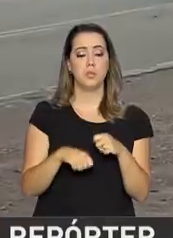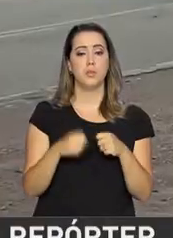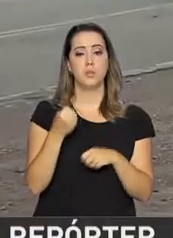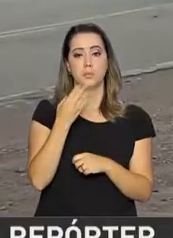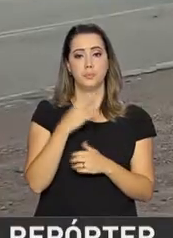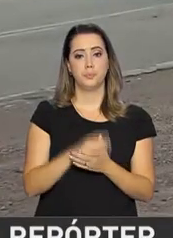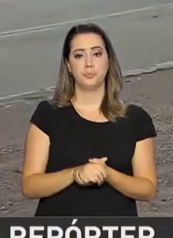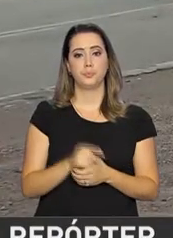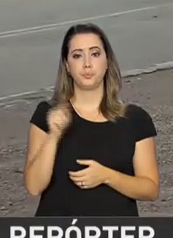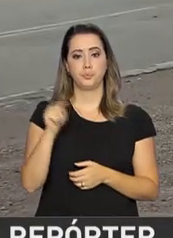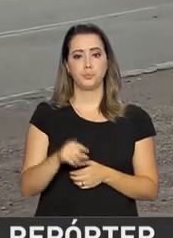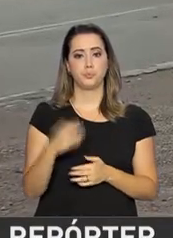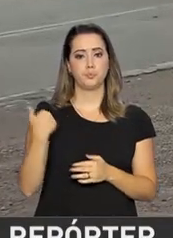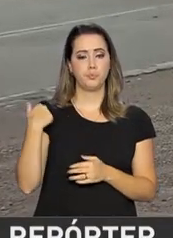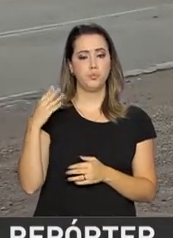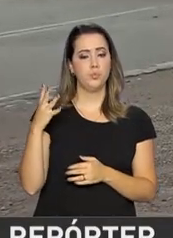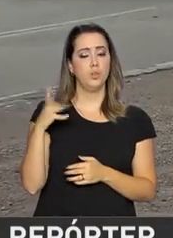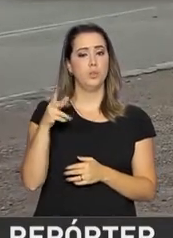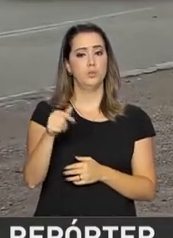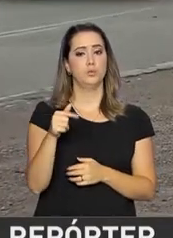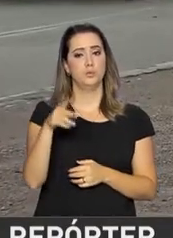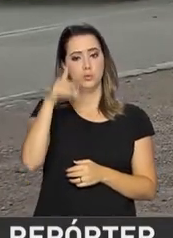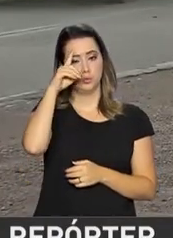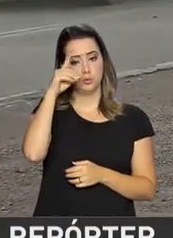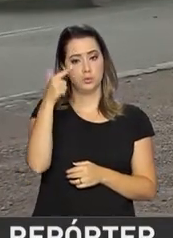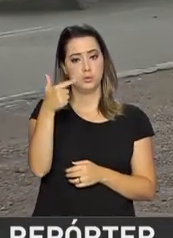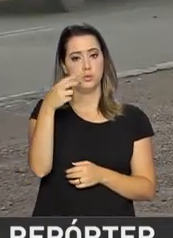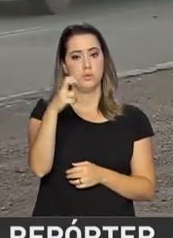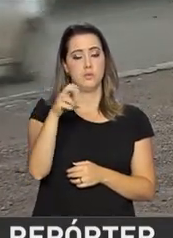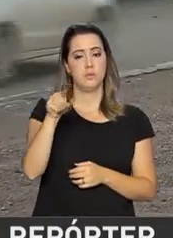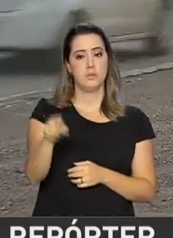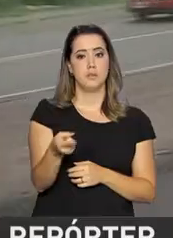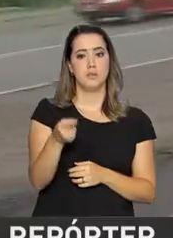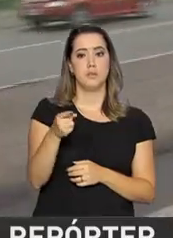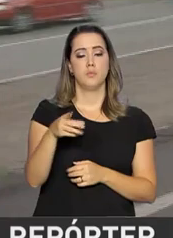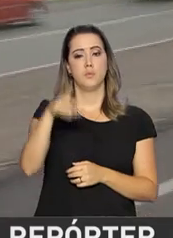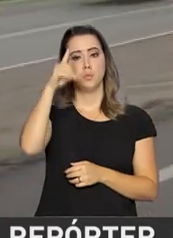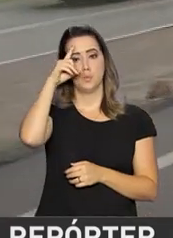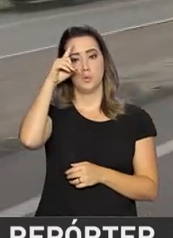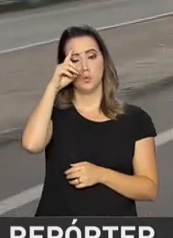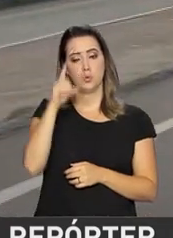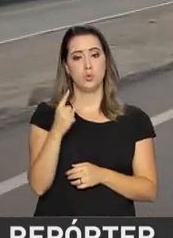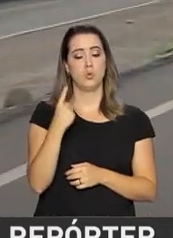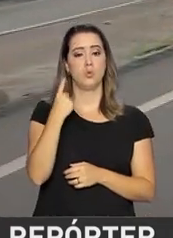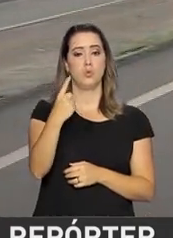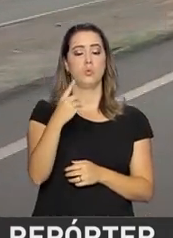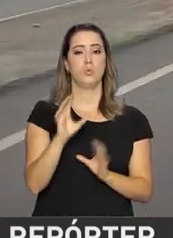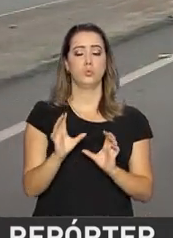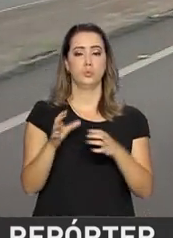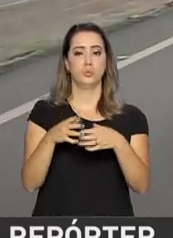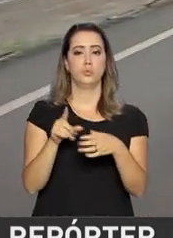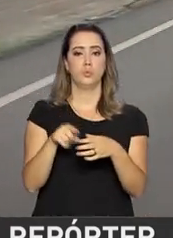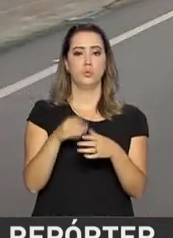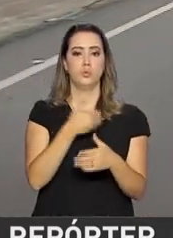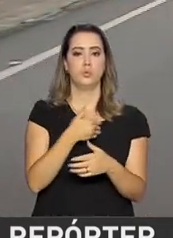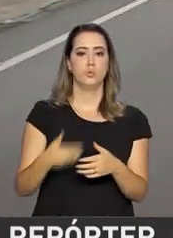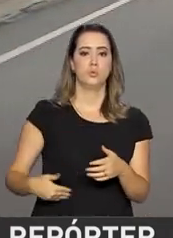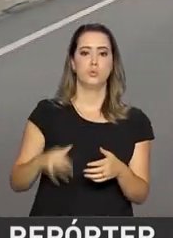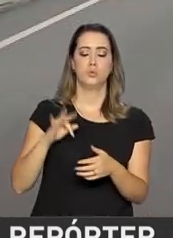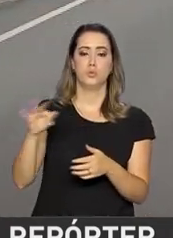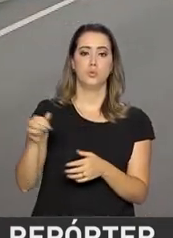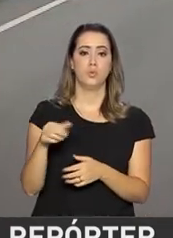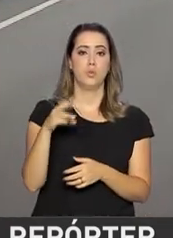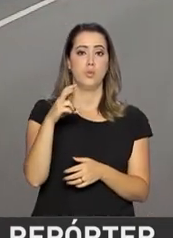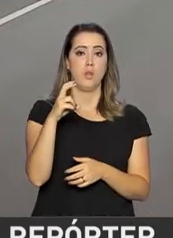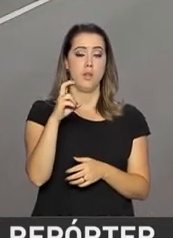grande. Por aqui passam cerca de 25 mil veículos por dia. Só no lote 1, o governo federal investiu 503